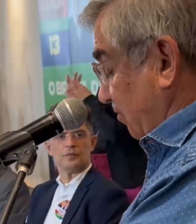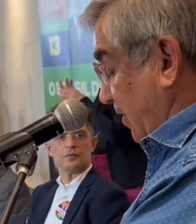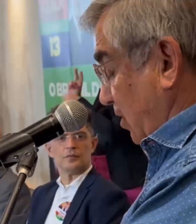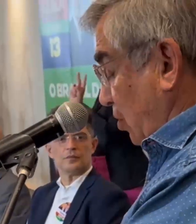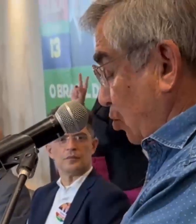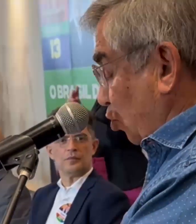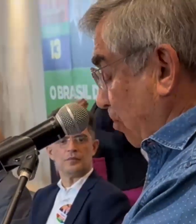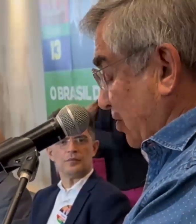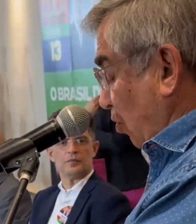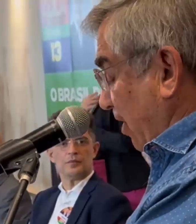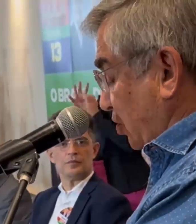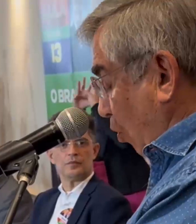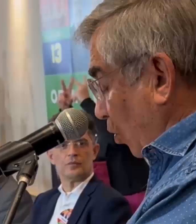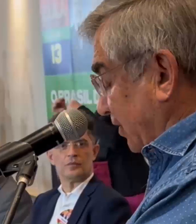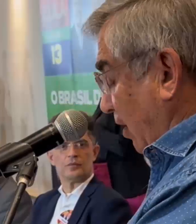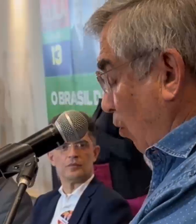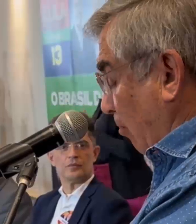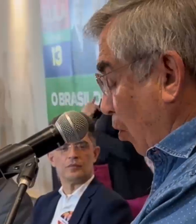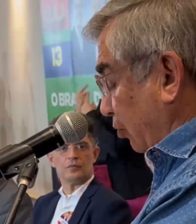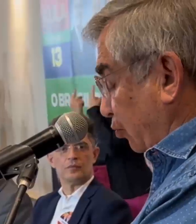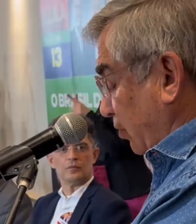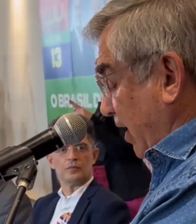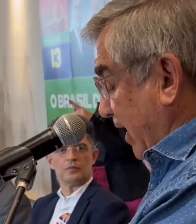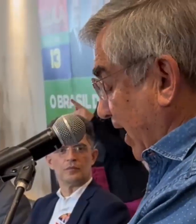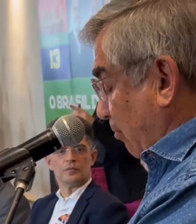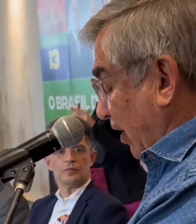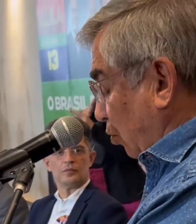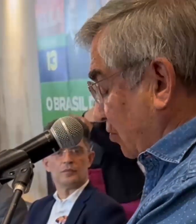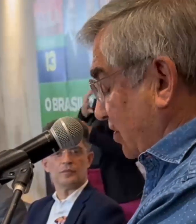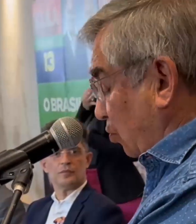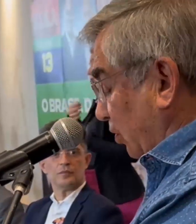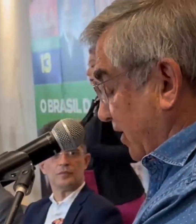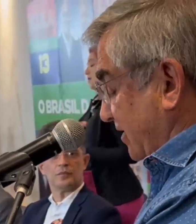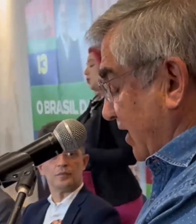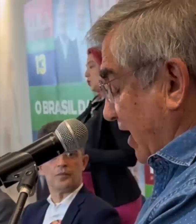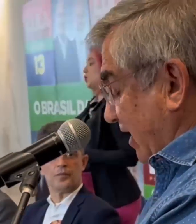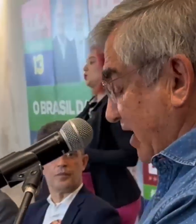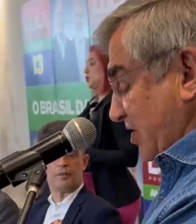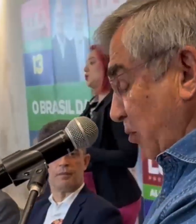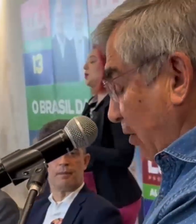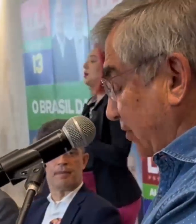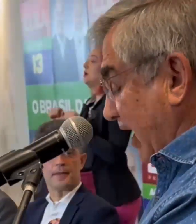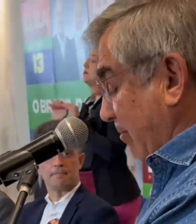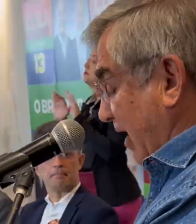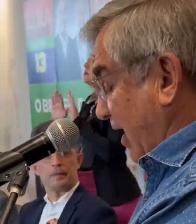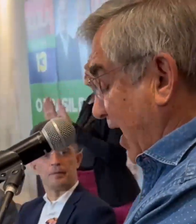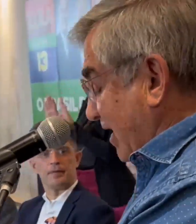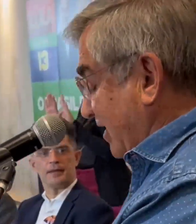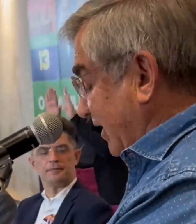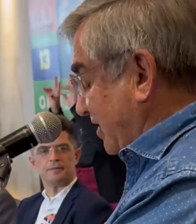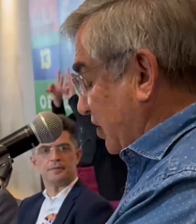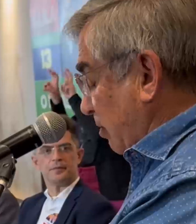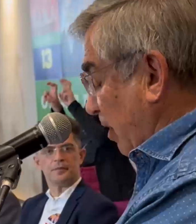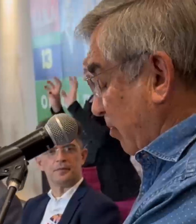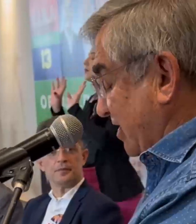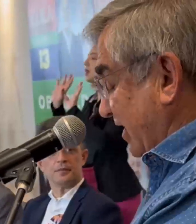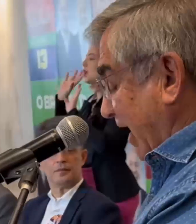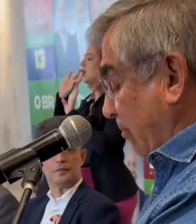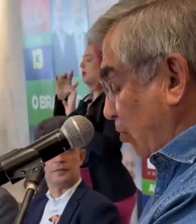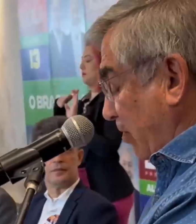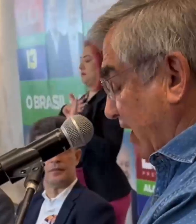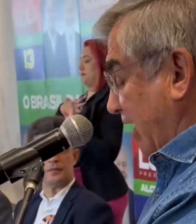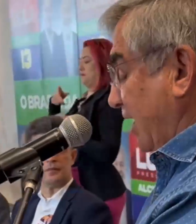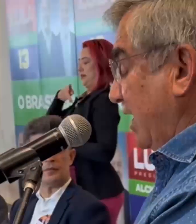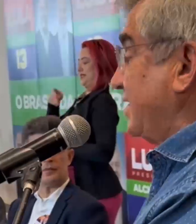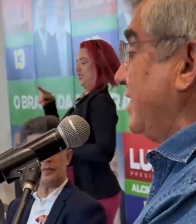proteção sou pessoalmente contra o aborto e lembra todos e todas que estão é um tema a ser decidido pelo